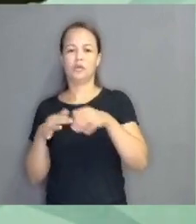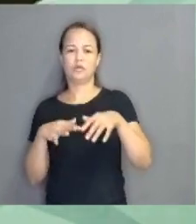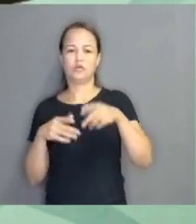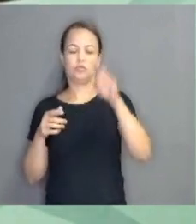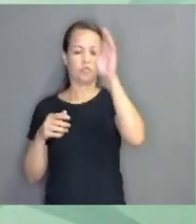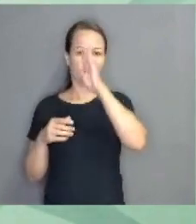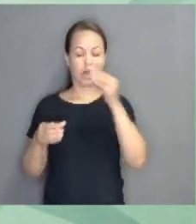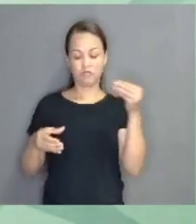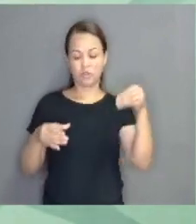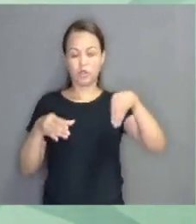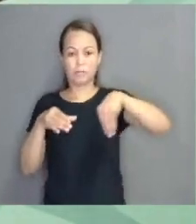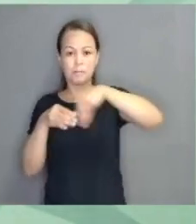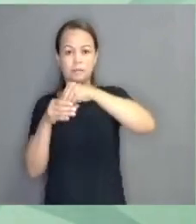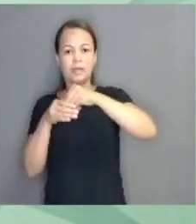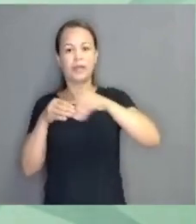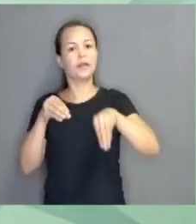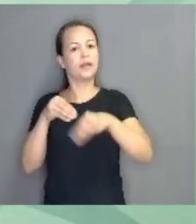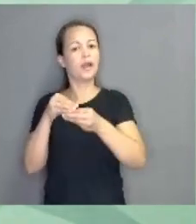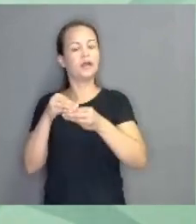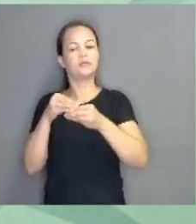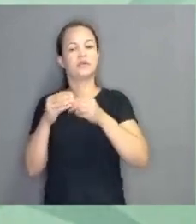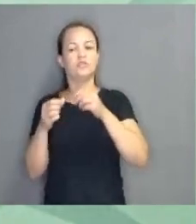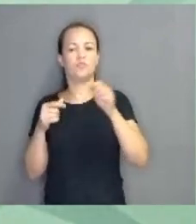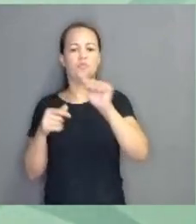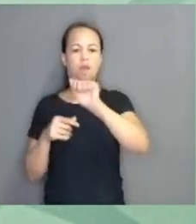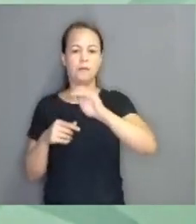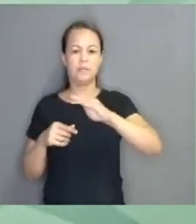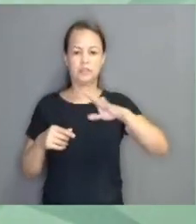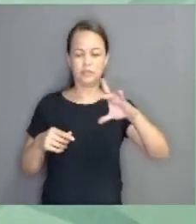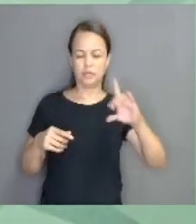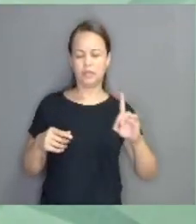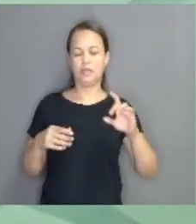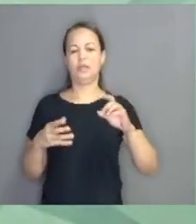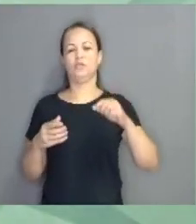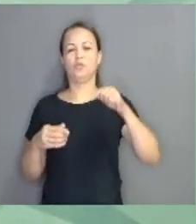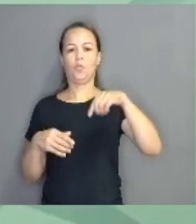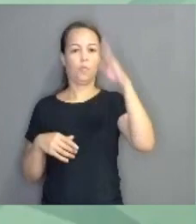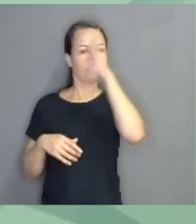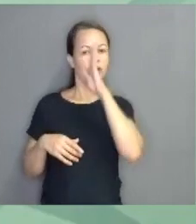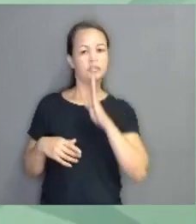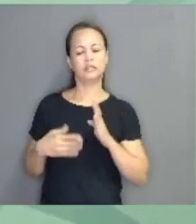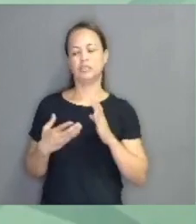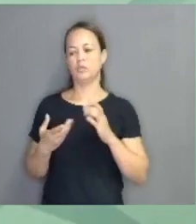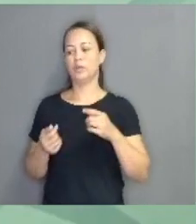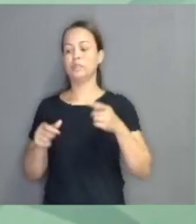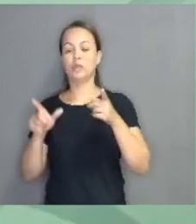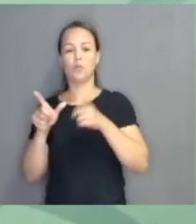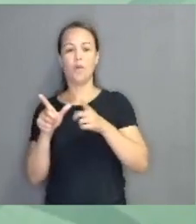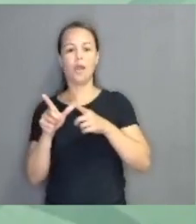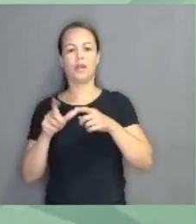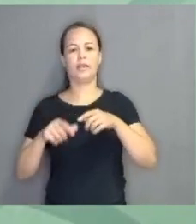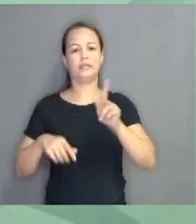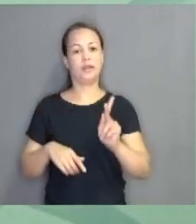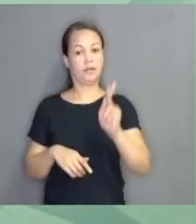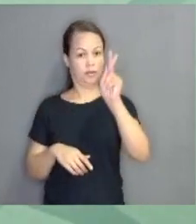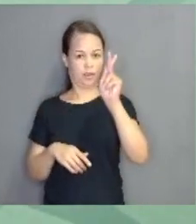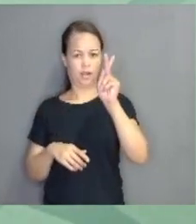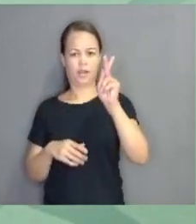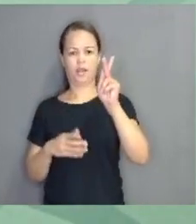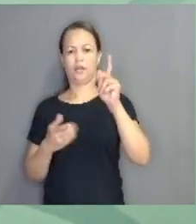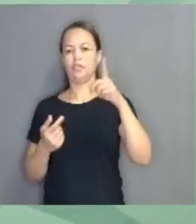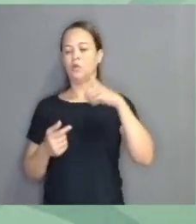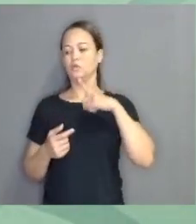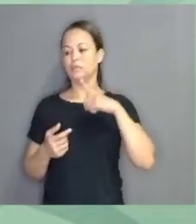sons de vogais quanto sons de consoantes. Aqui eu tenho a letrinha K. A letra K ela tem o mesmo som da letra Q, que é uma